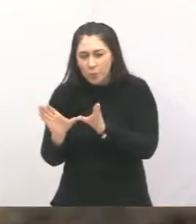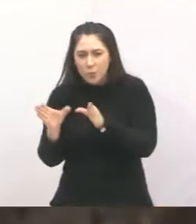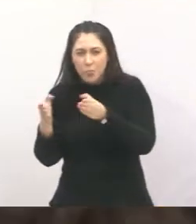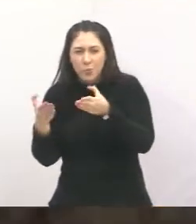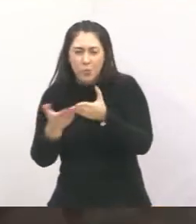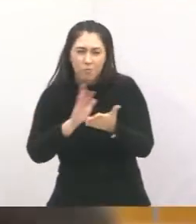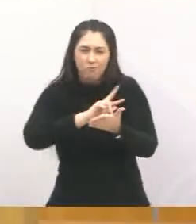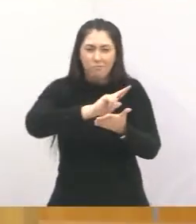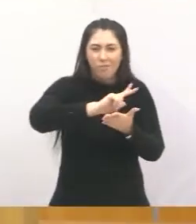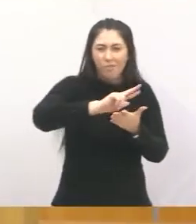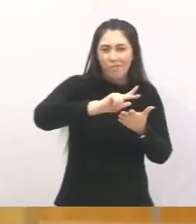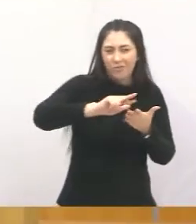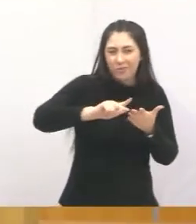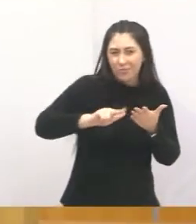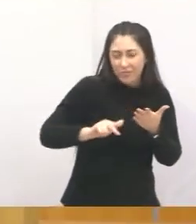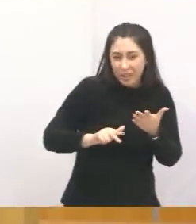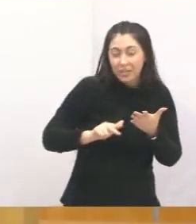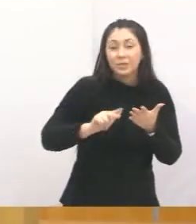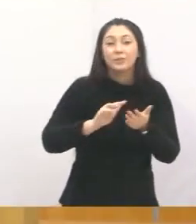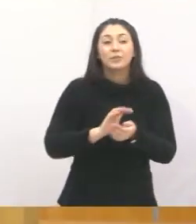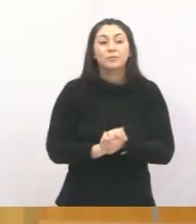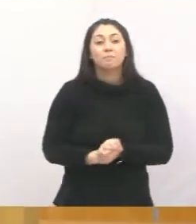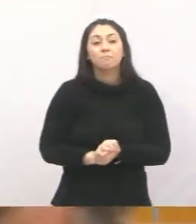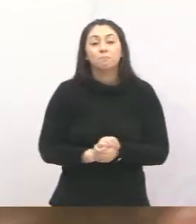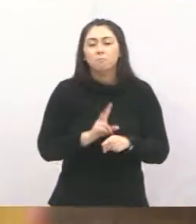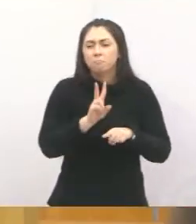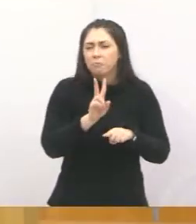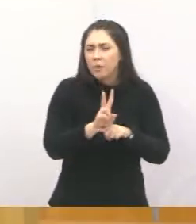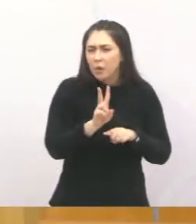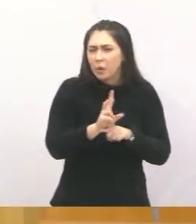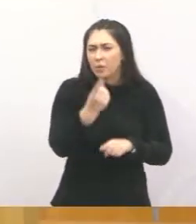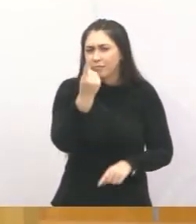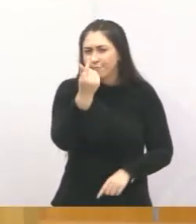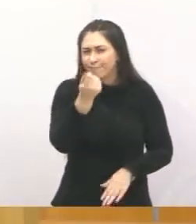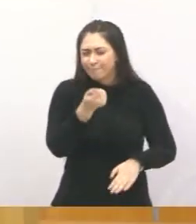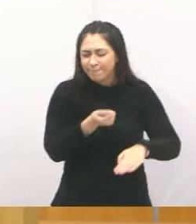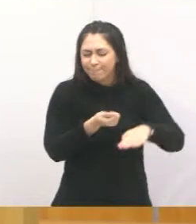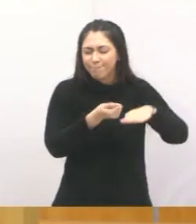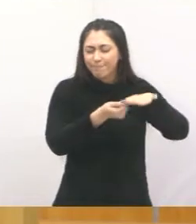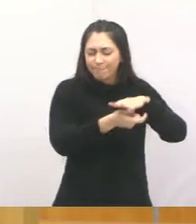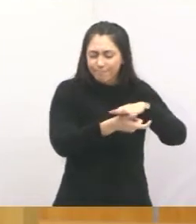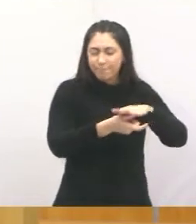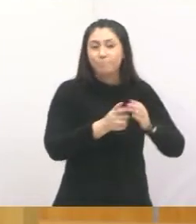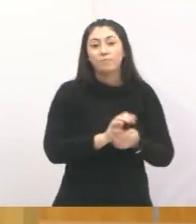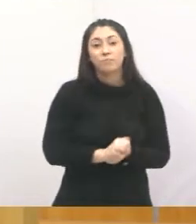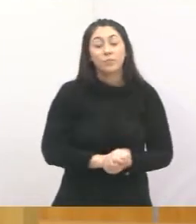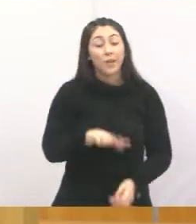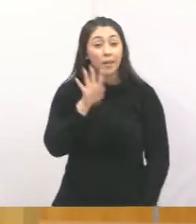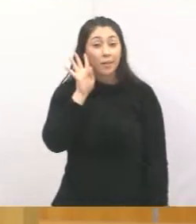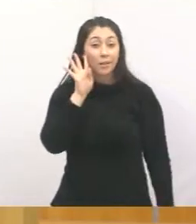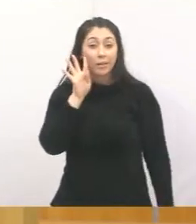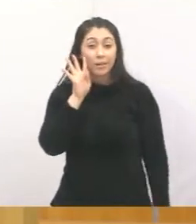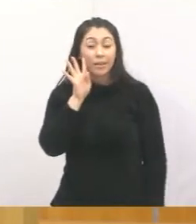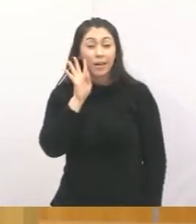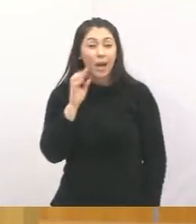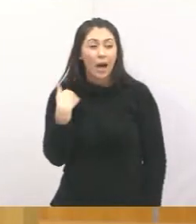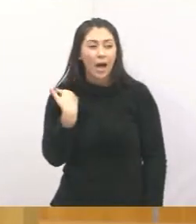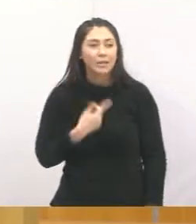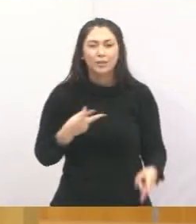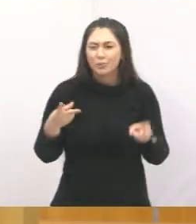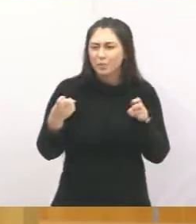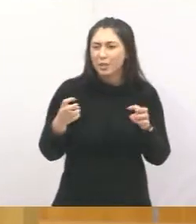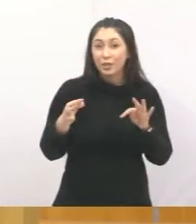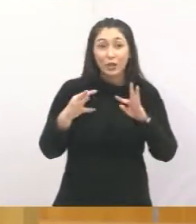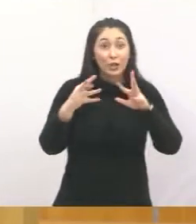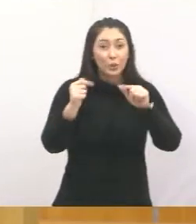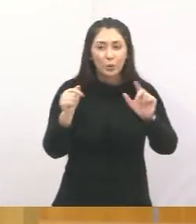como deliberativo, do CAIF, que cuida dos investimentos do município. É muito bacana quando a gente vê essa